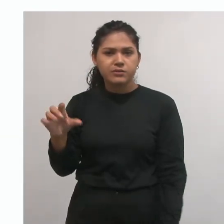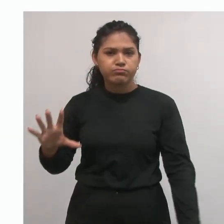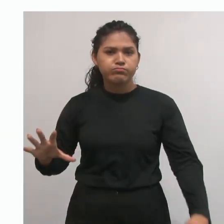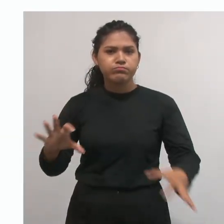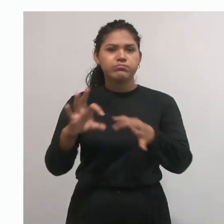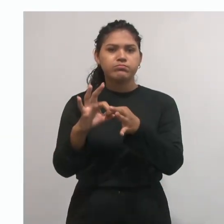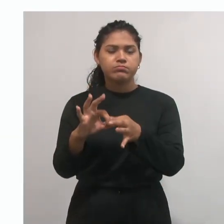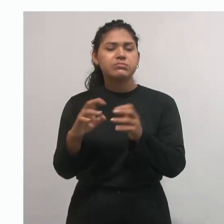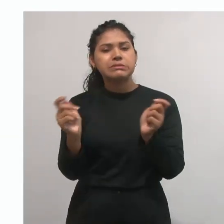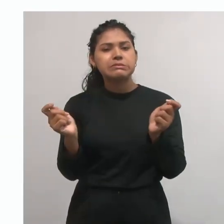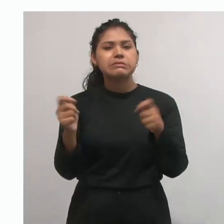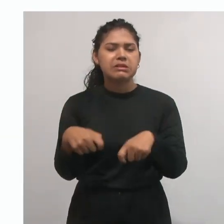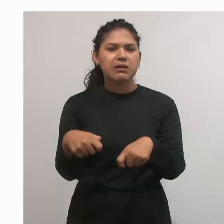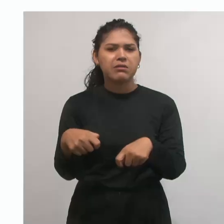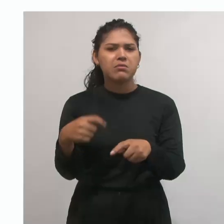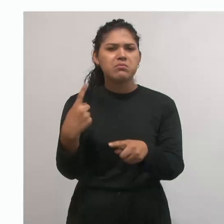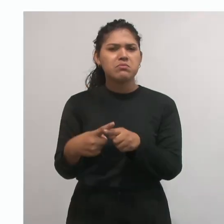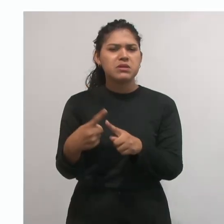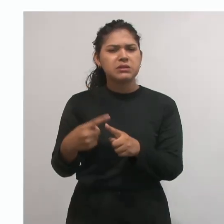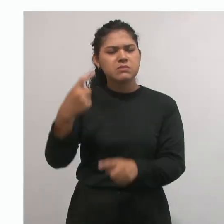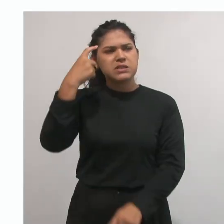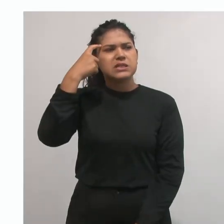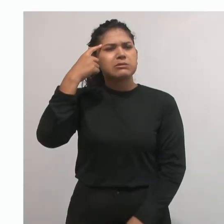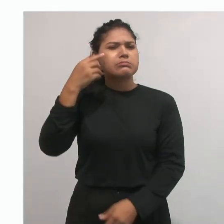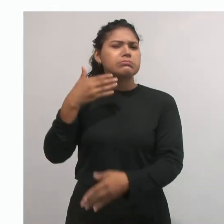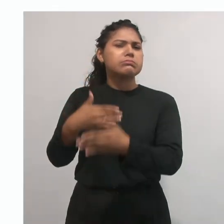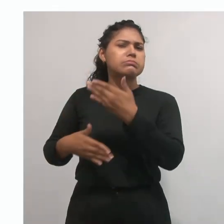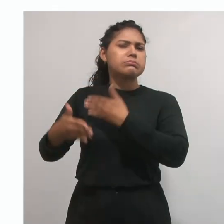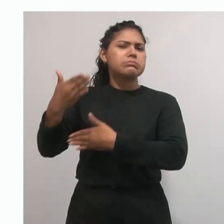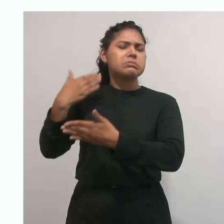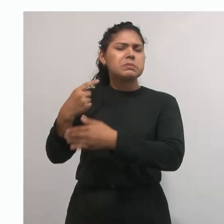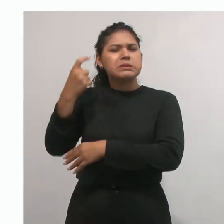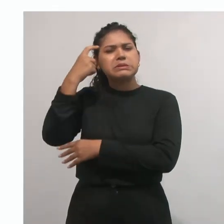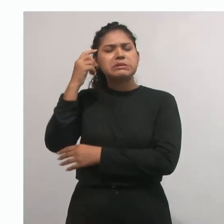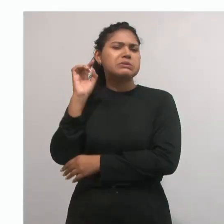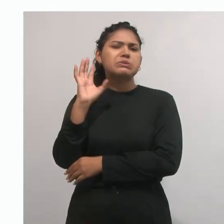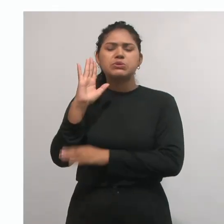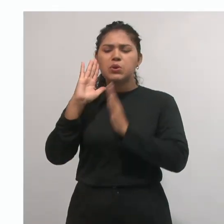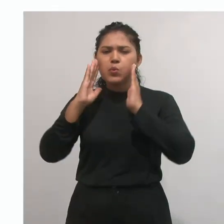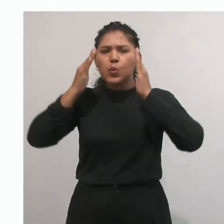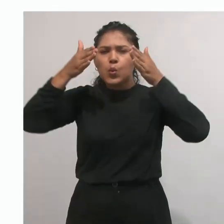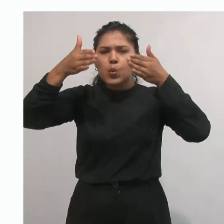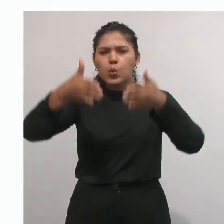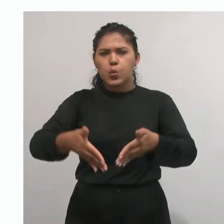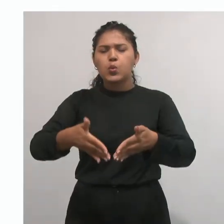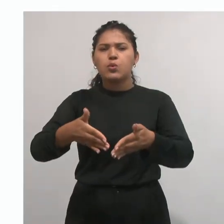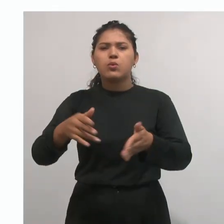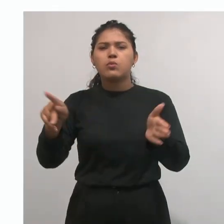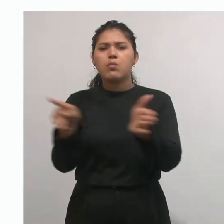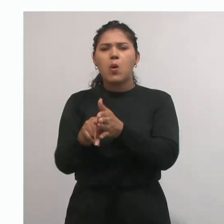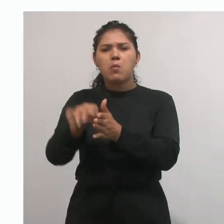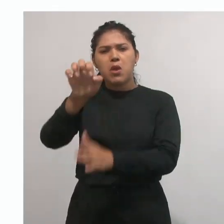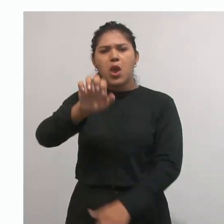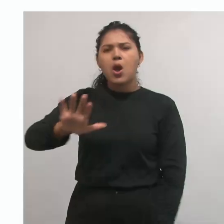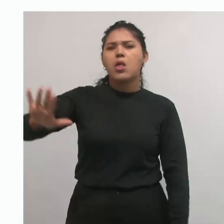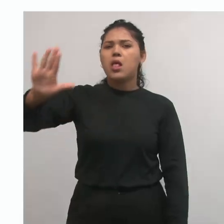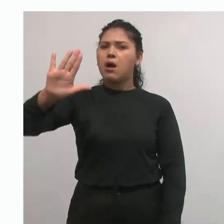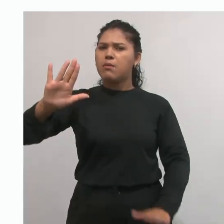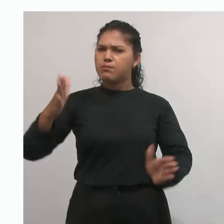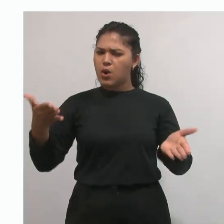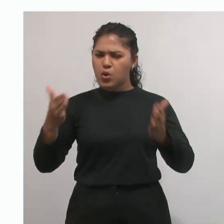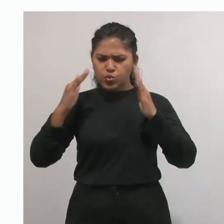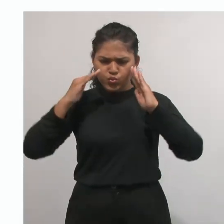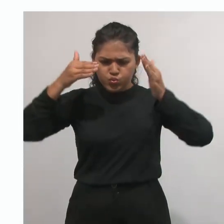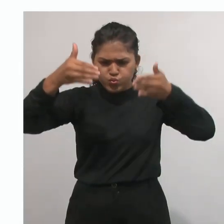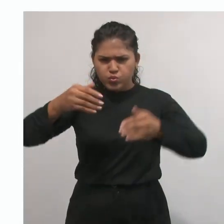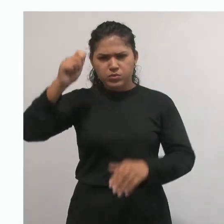o foco, né? Antes só se falava ou só se tinha como centro a cultura europeia, agora o